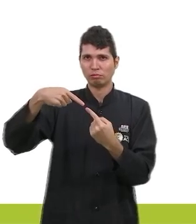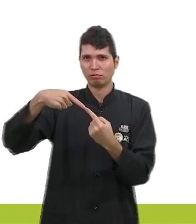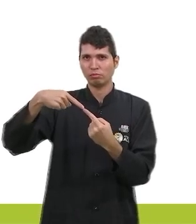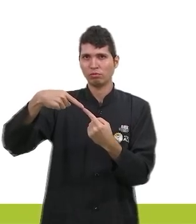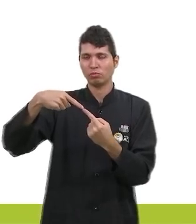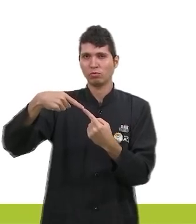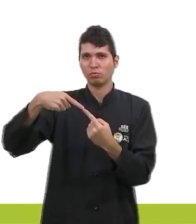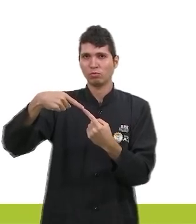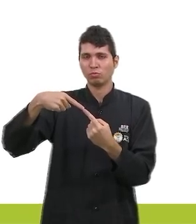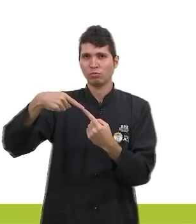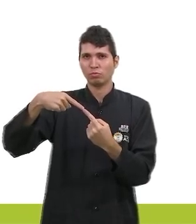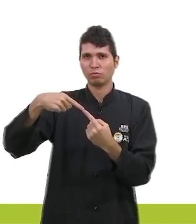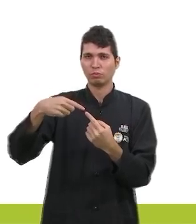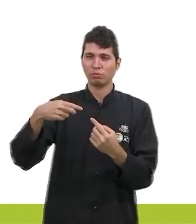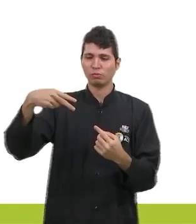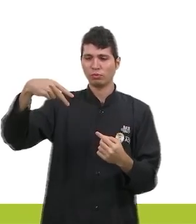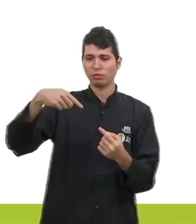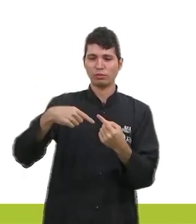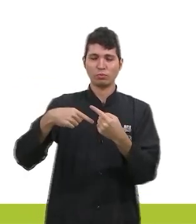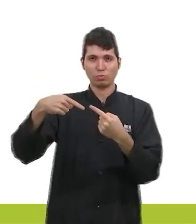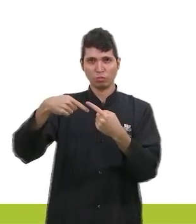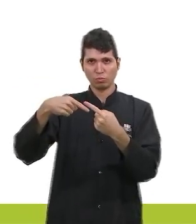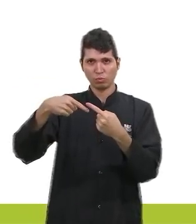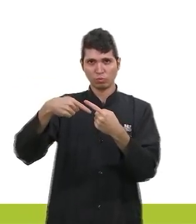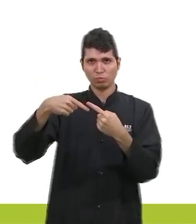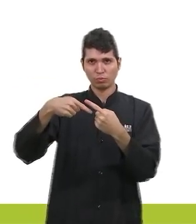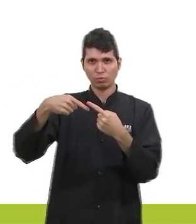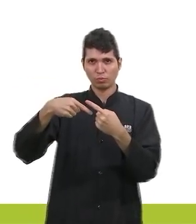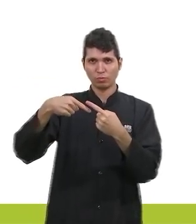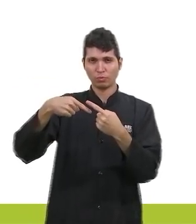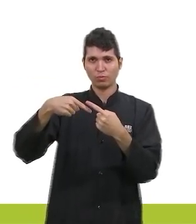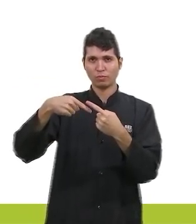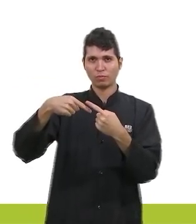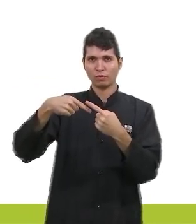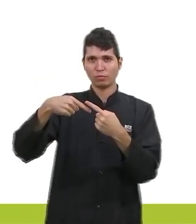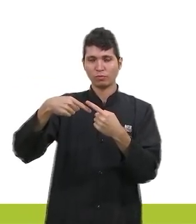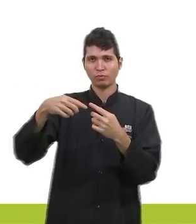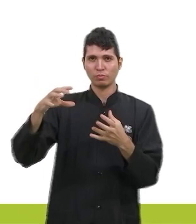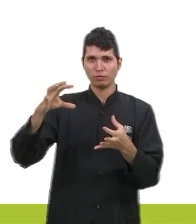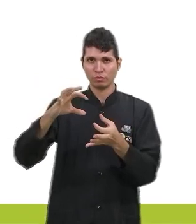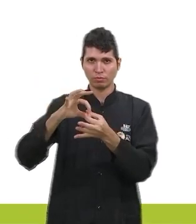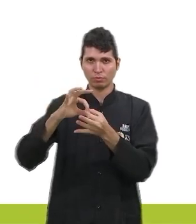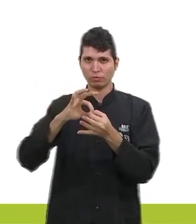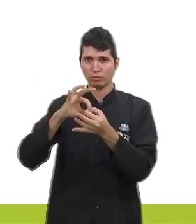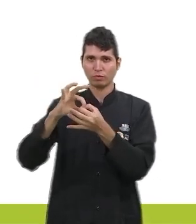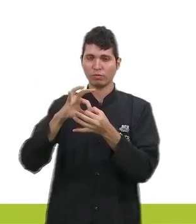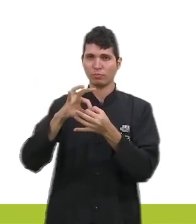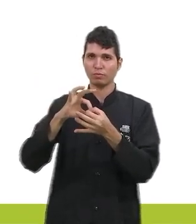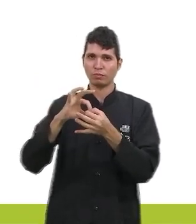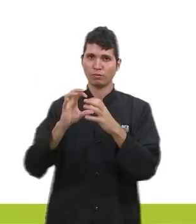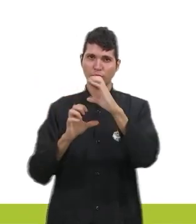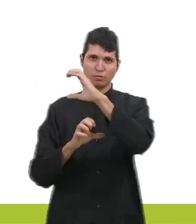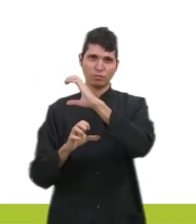insaturada devido às duplas ligações estarem entre carbonos.